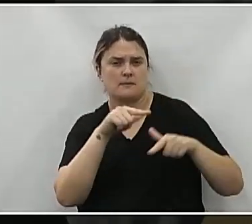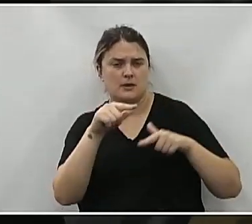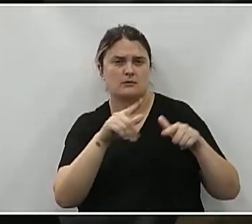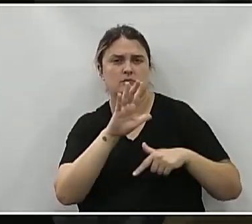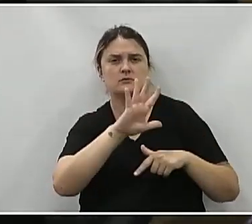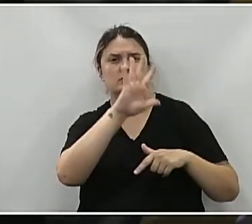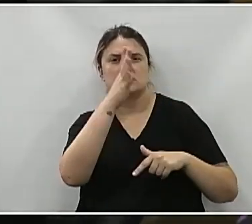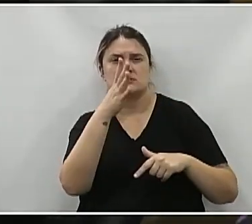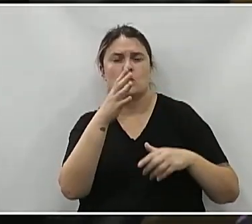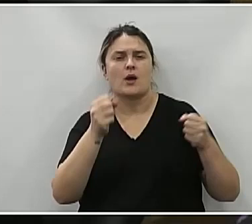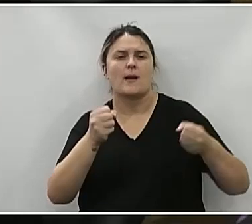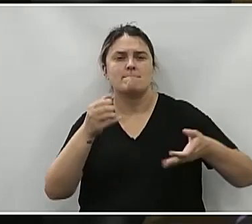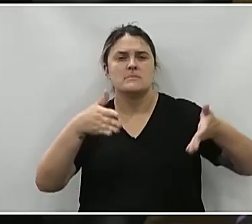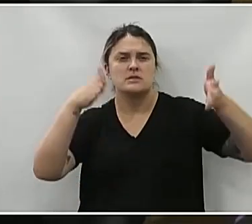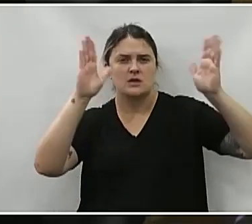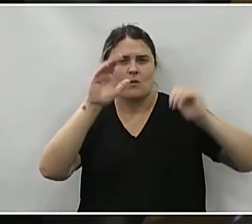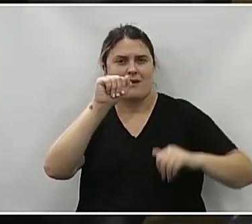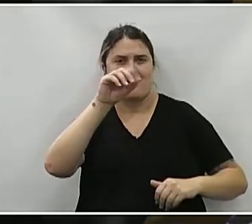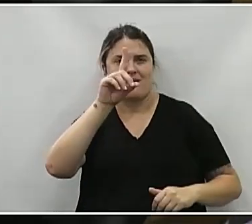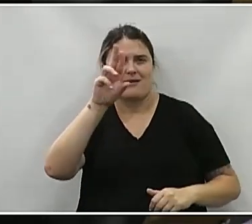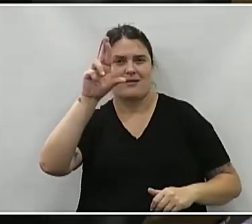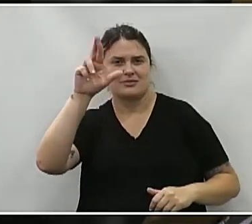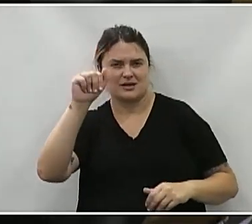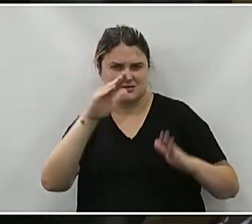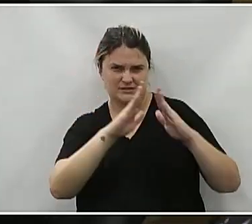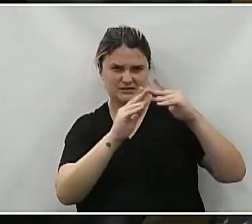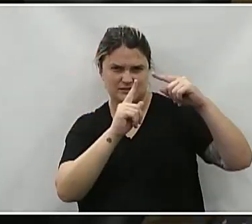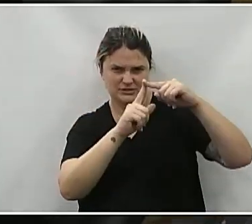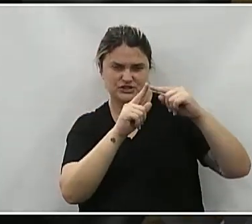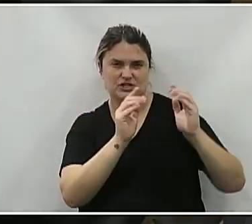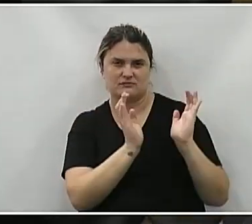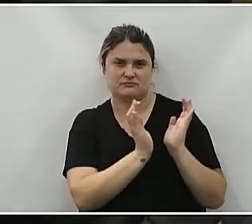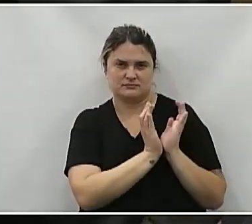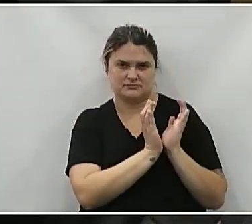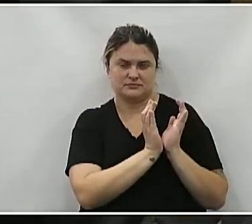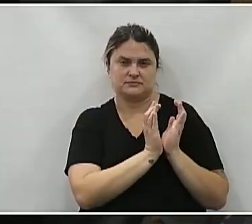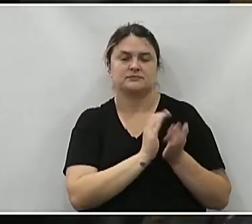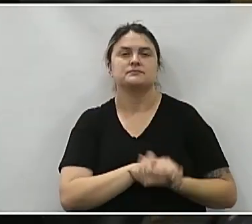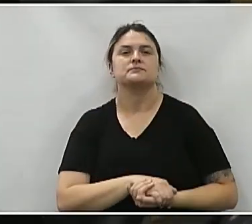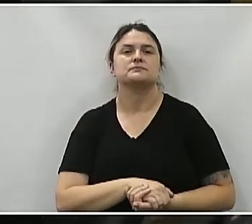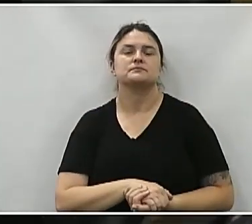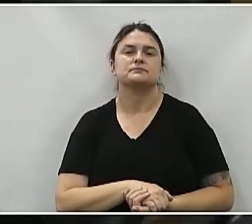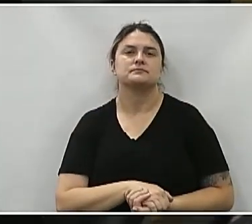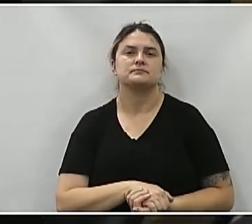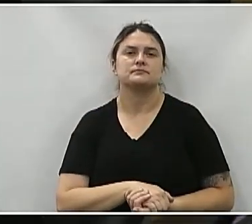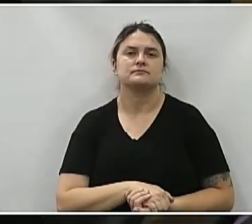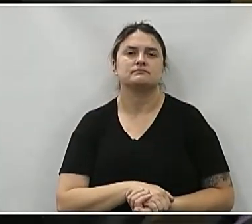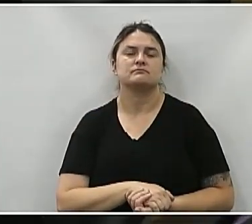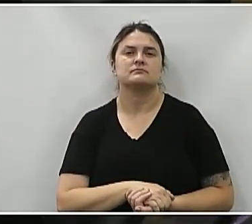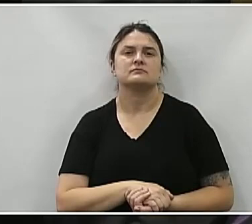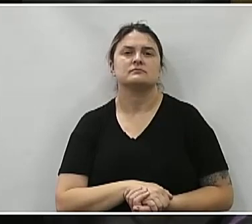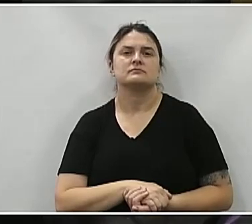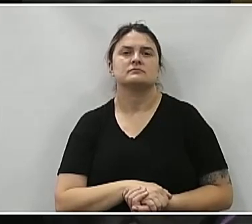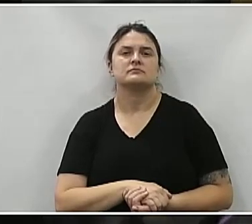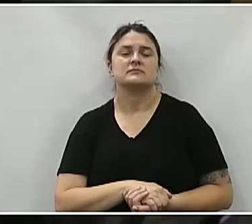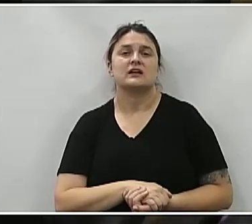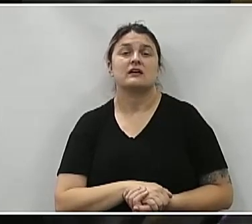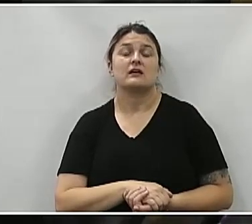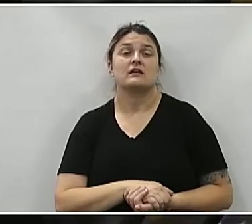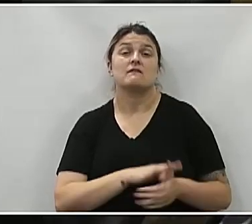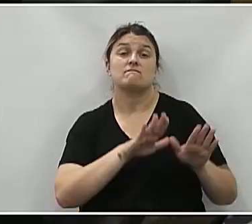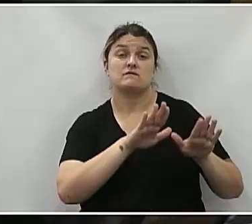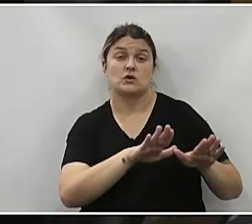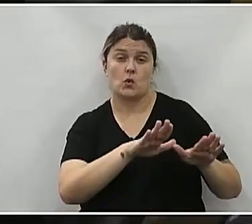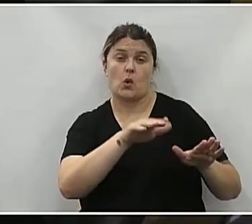foi realizado aí pela adra agência Adventista deo assistencial da Igreja Adventista que realizou aí aqui em União da